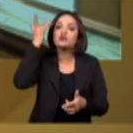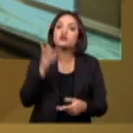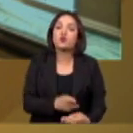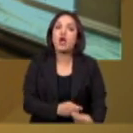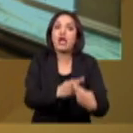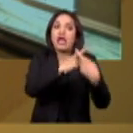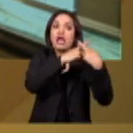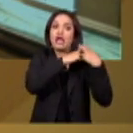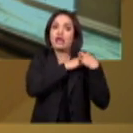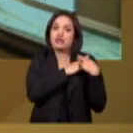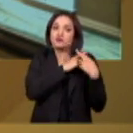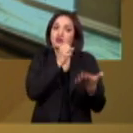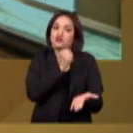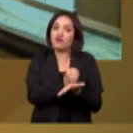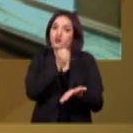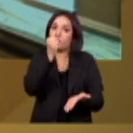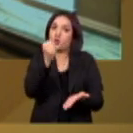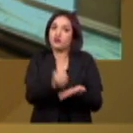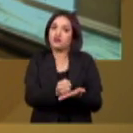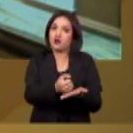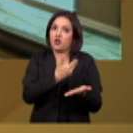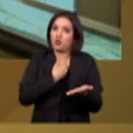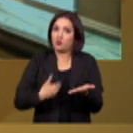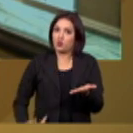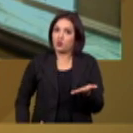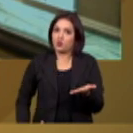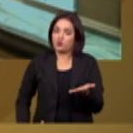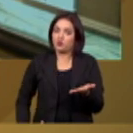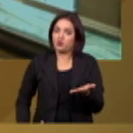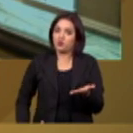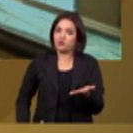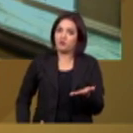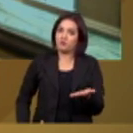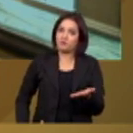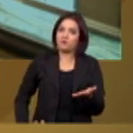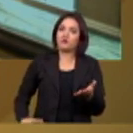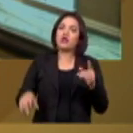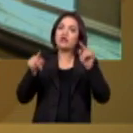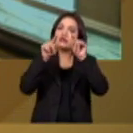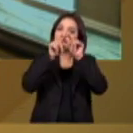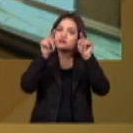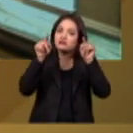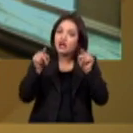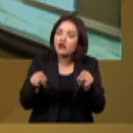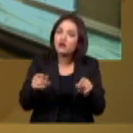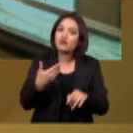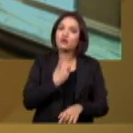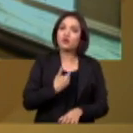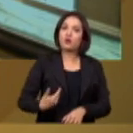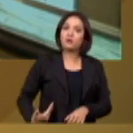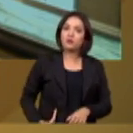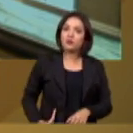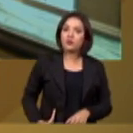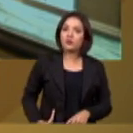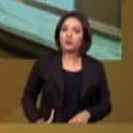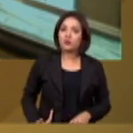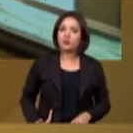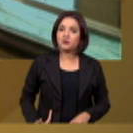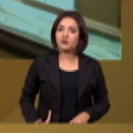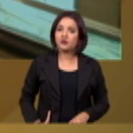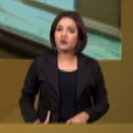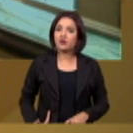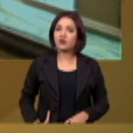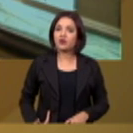pelo contrato público que serve o rodrigo me achando de